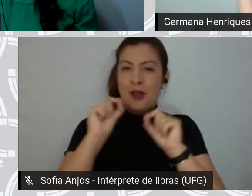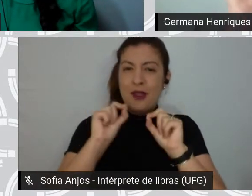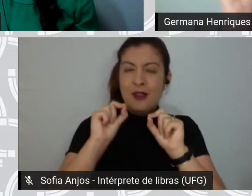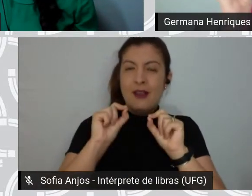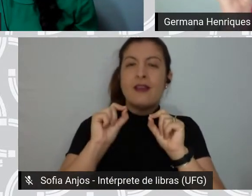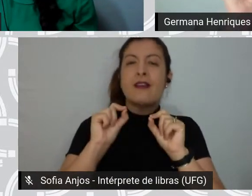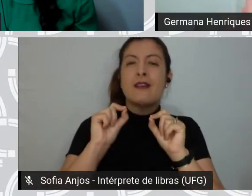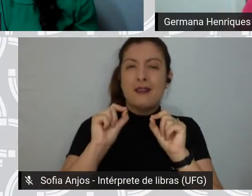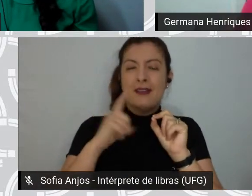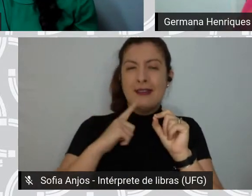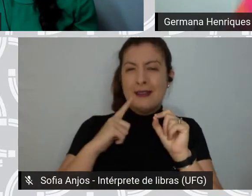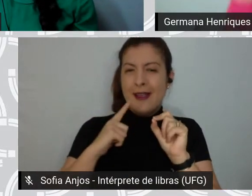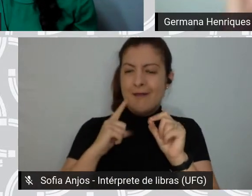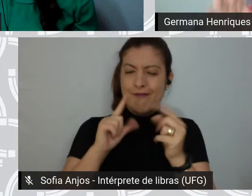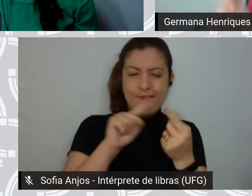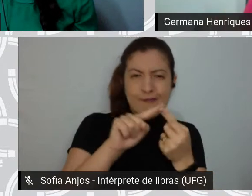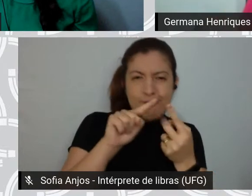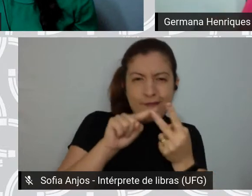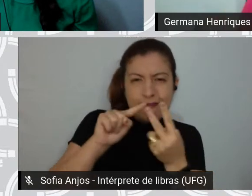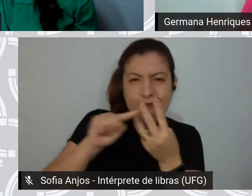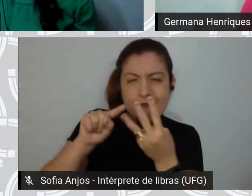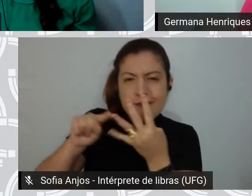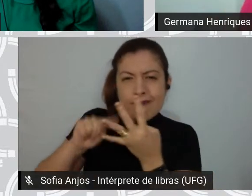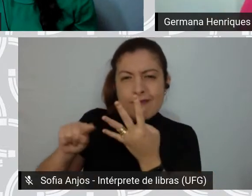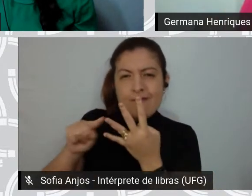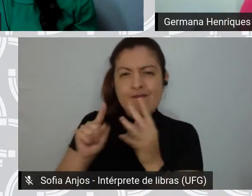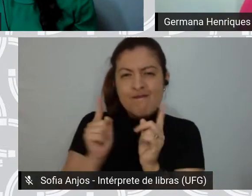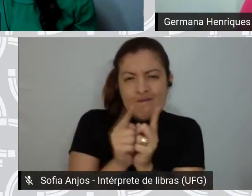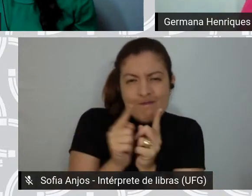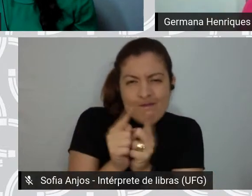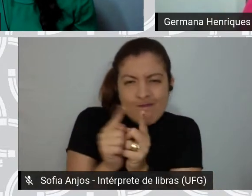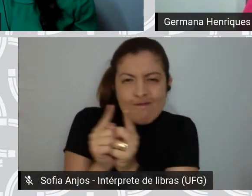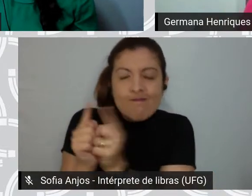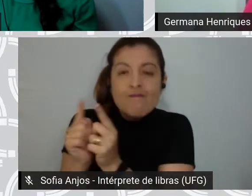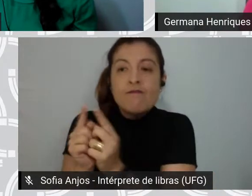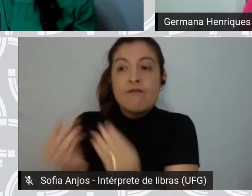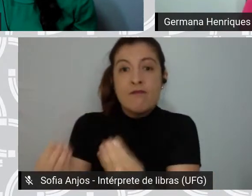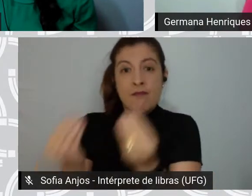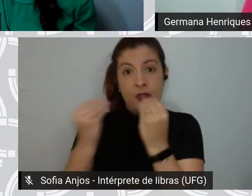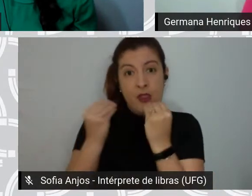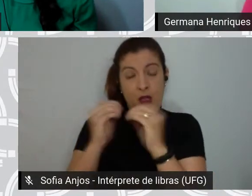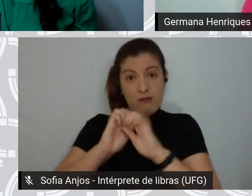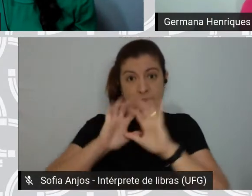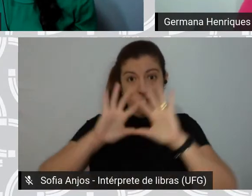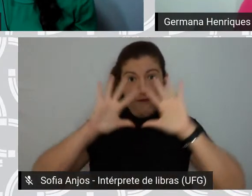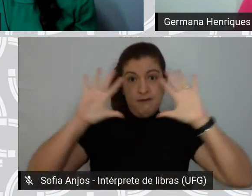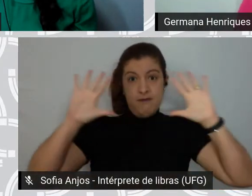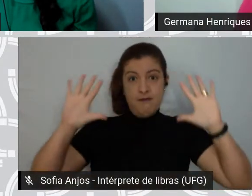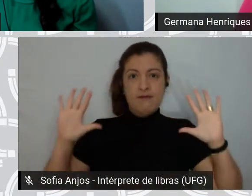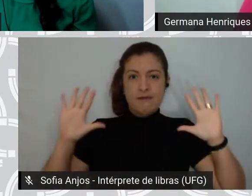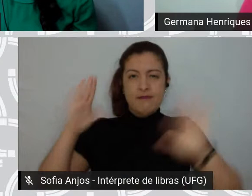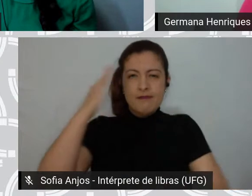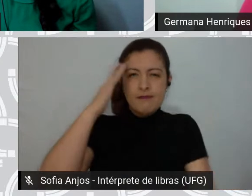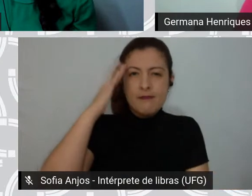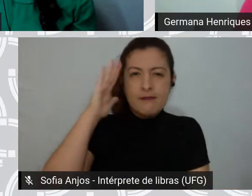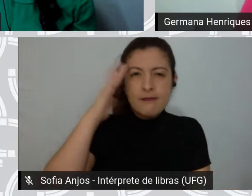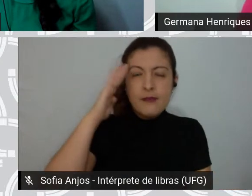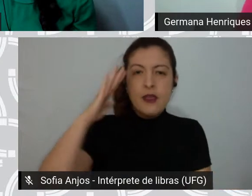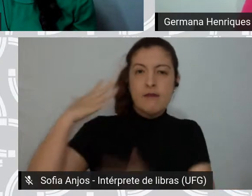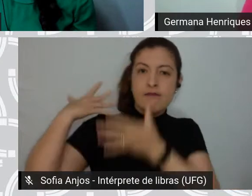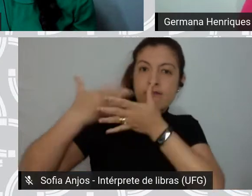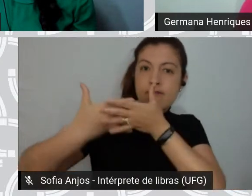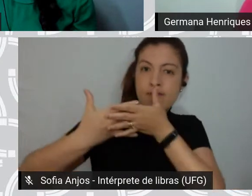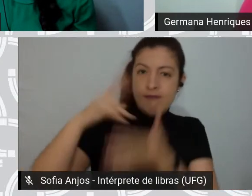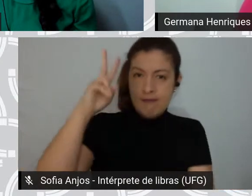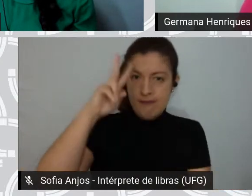pontos menores, né, trazer um panorama um pouco mais amplo. A Maria Lentor,